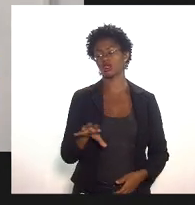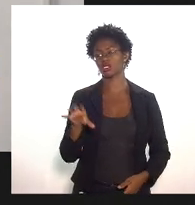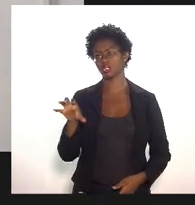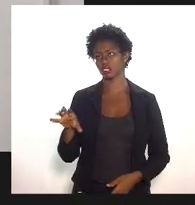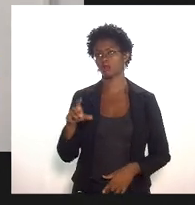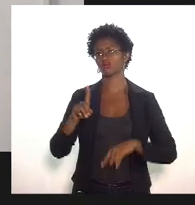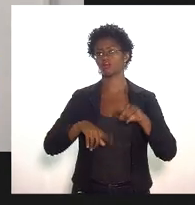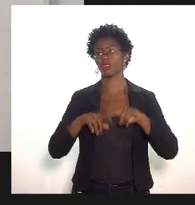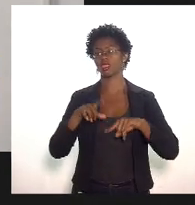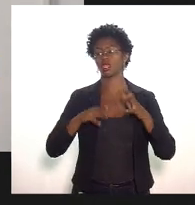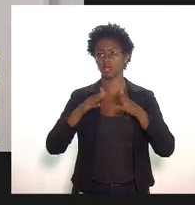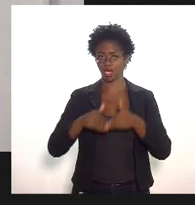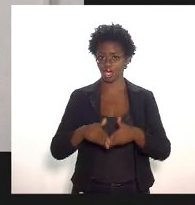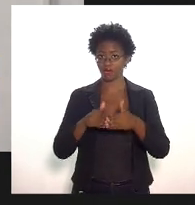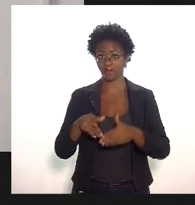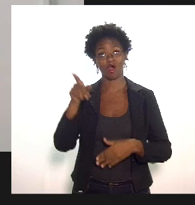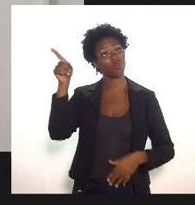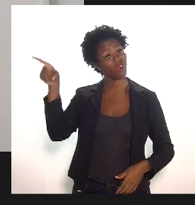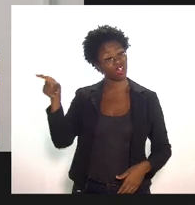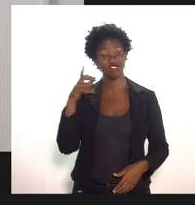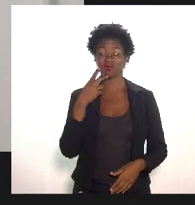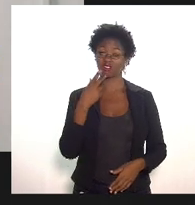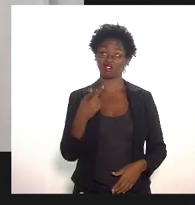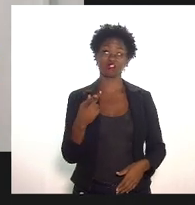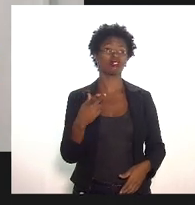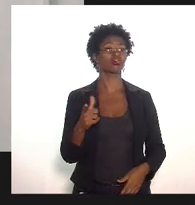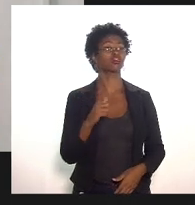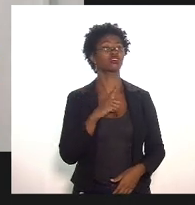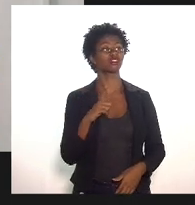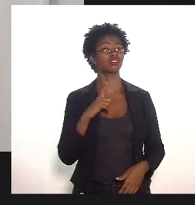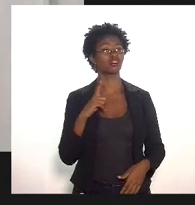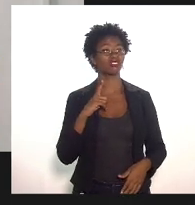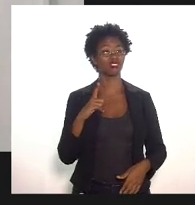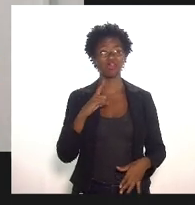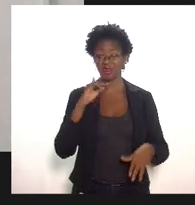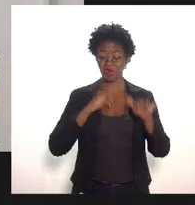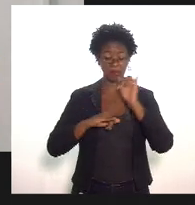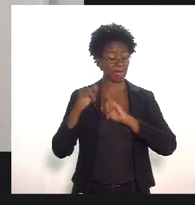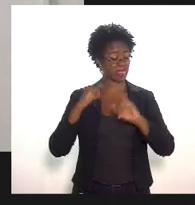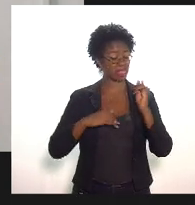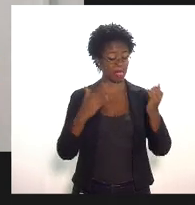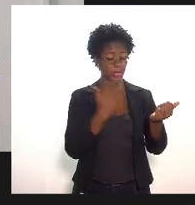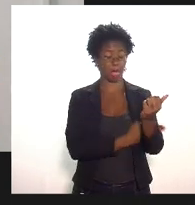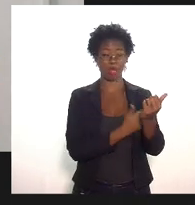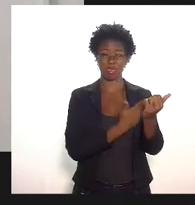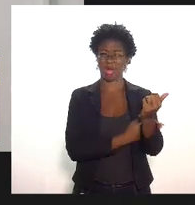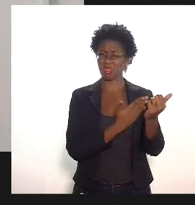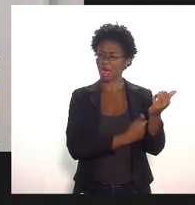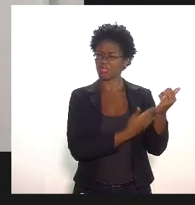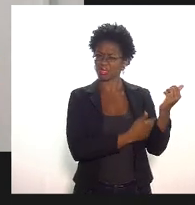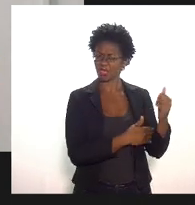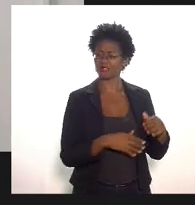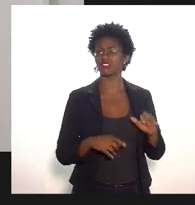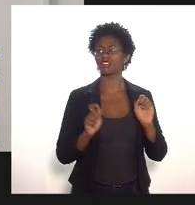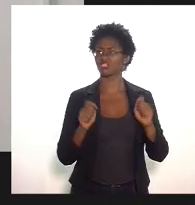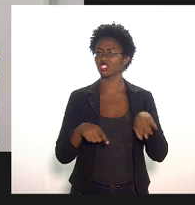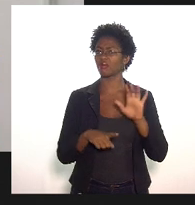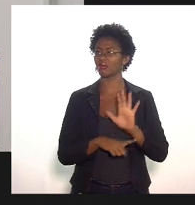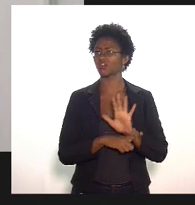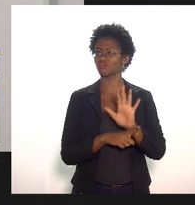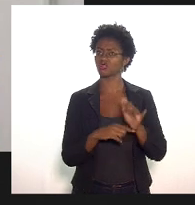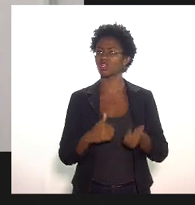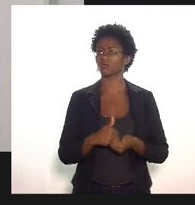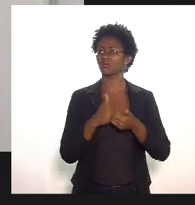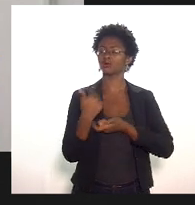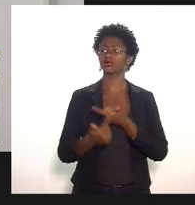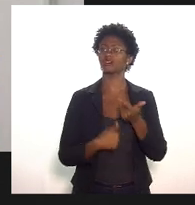colocou à disposição, que ele disse que tem um robusto banco de dados que pode estar auxiliando nos trabalhos da nossa